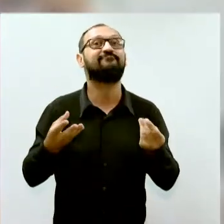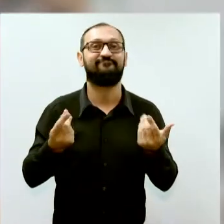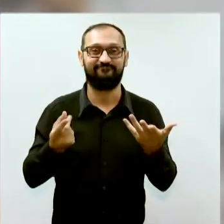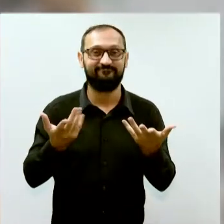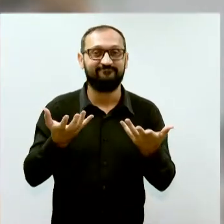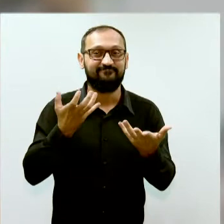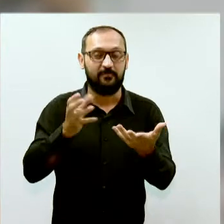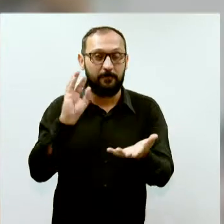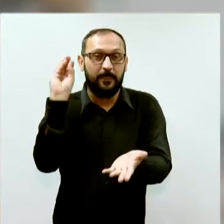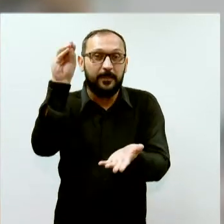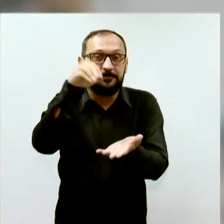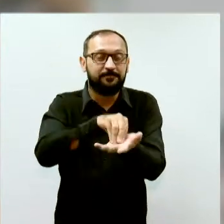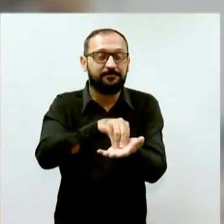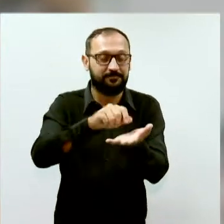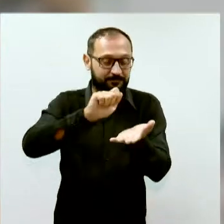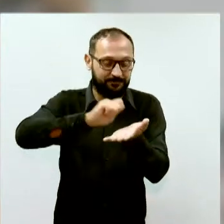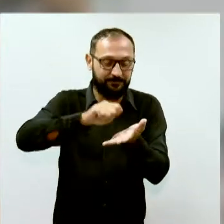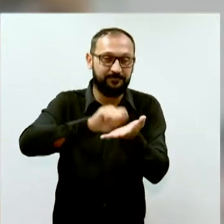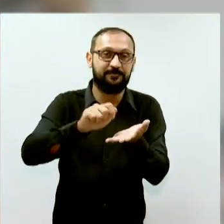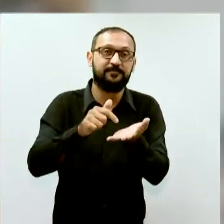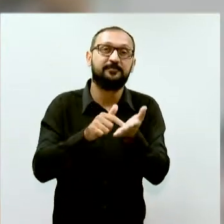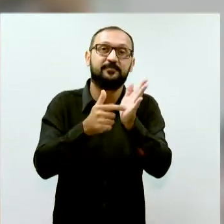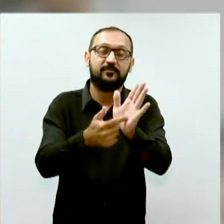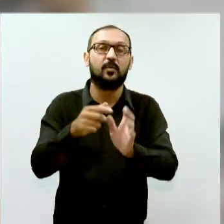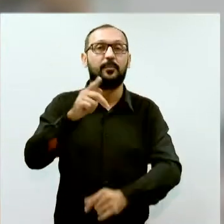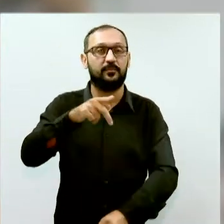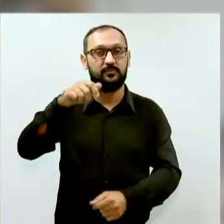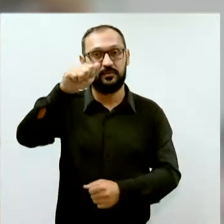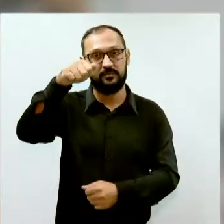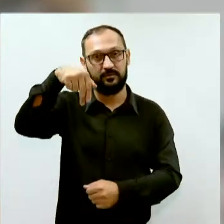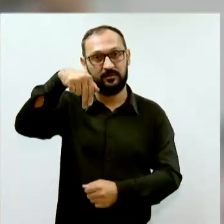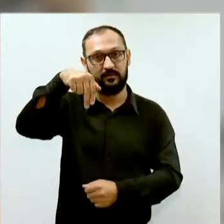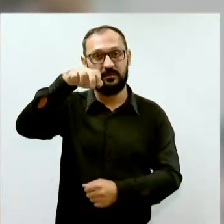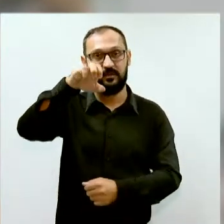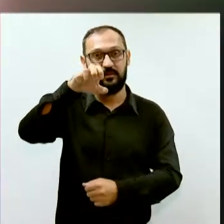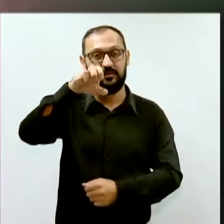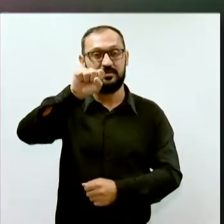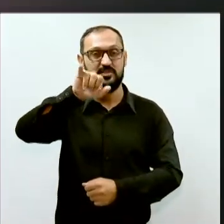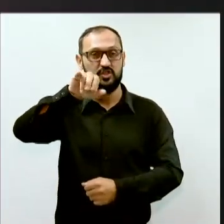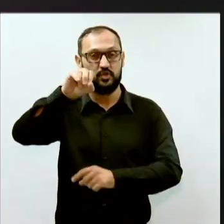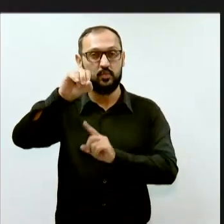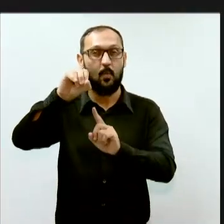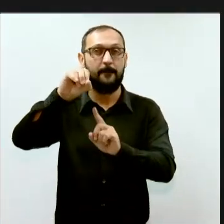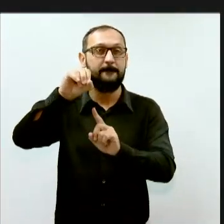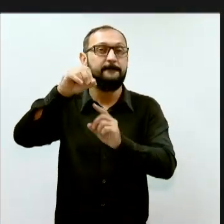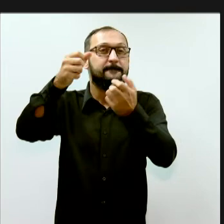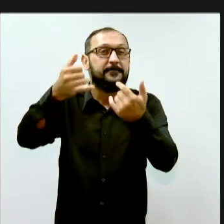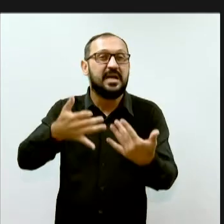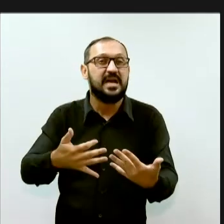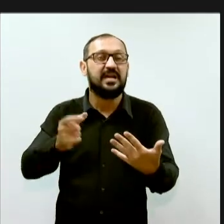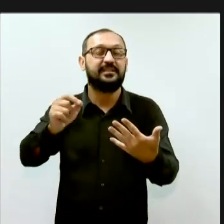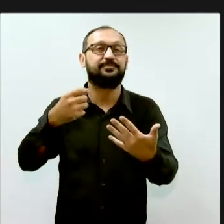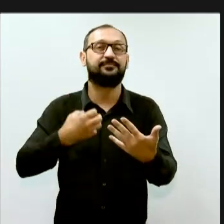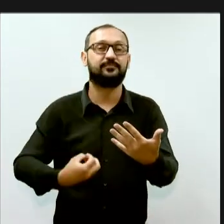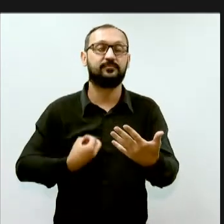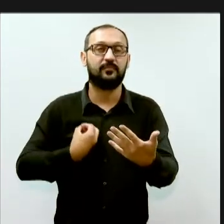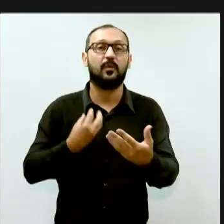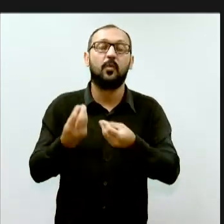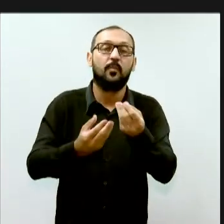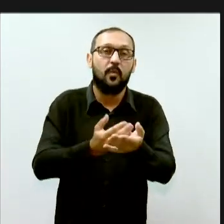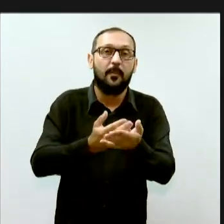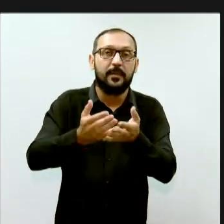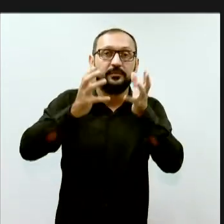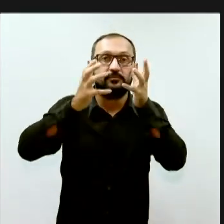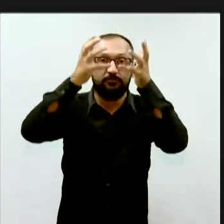eu quero colocar principalmente do professor Anésio, né, que ele coloca a iniciação